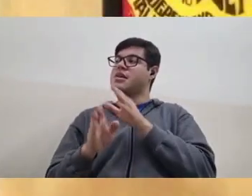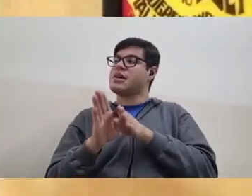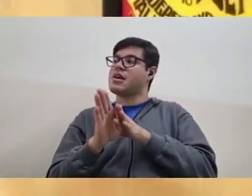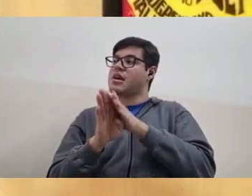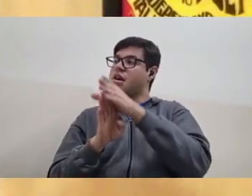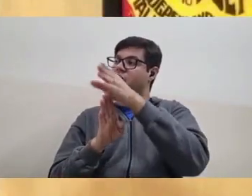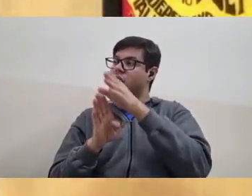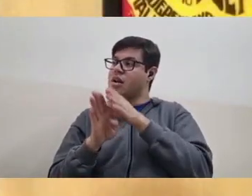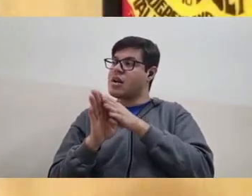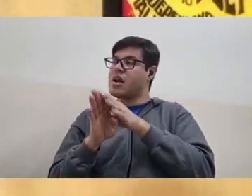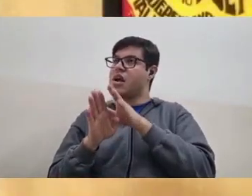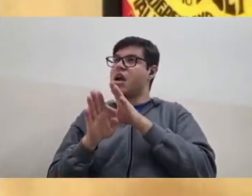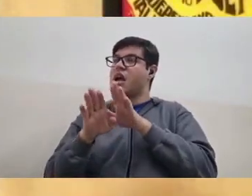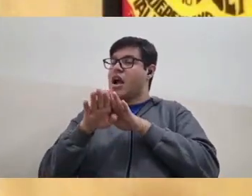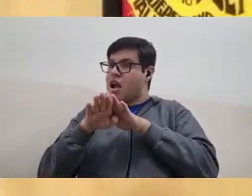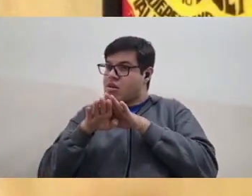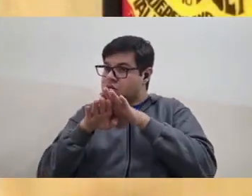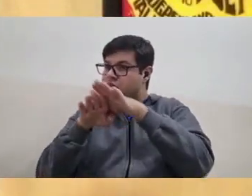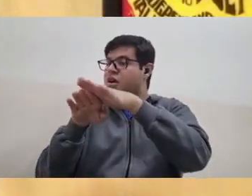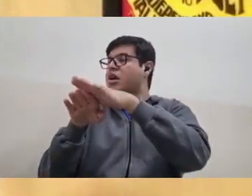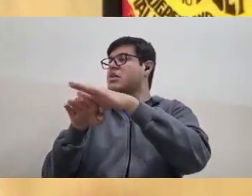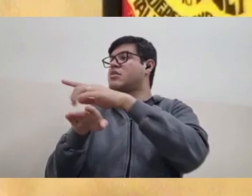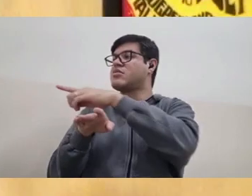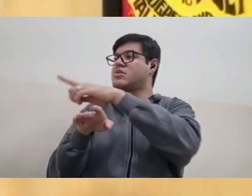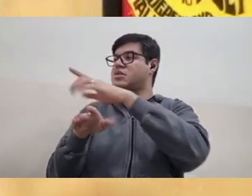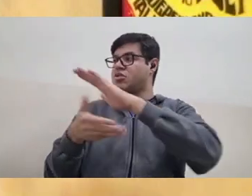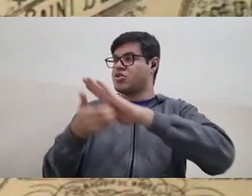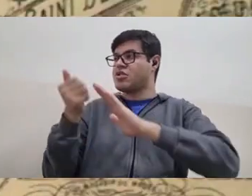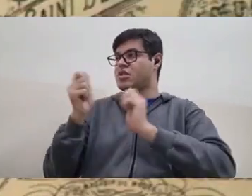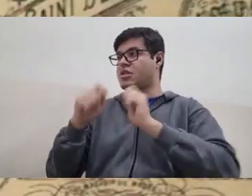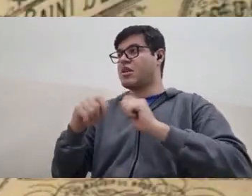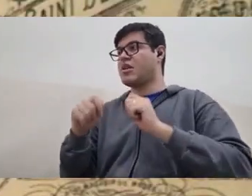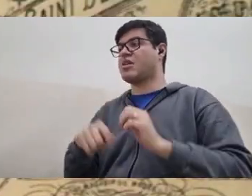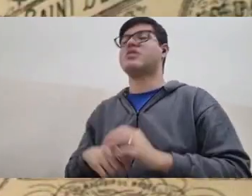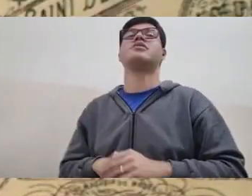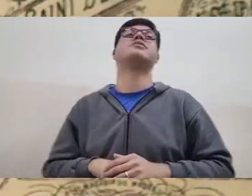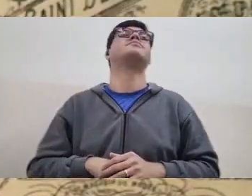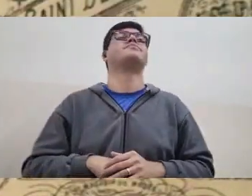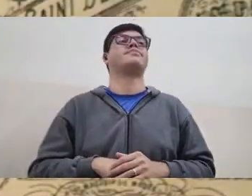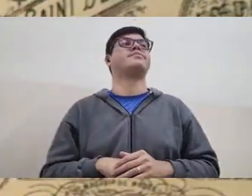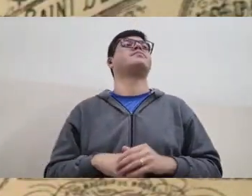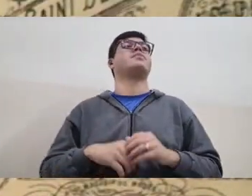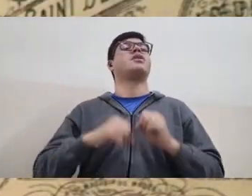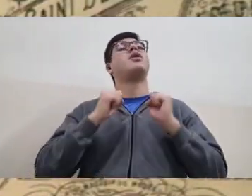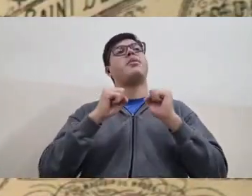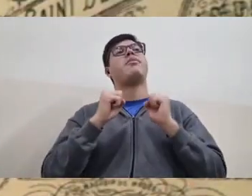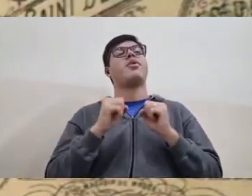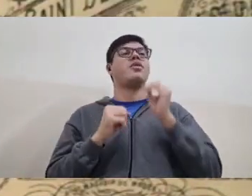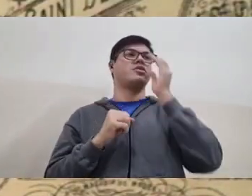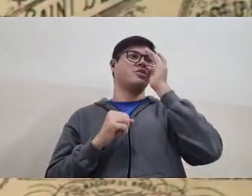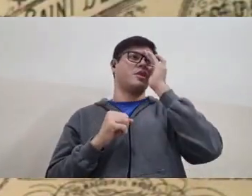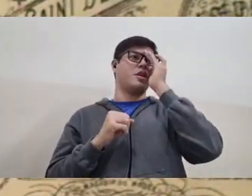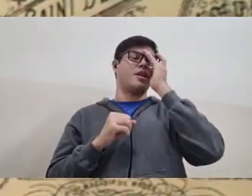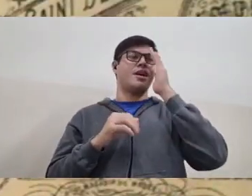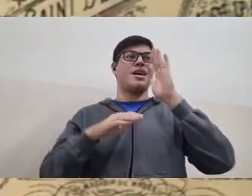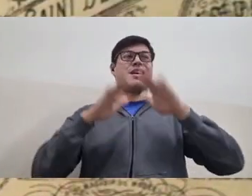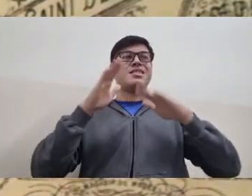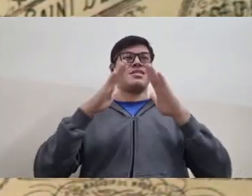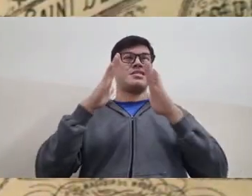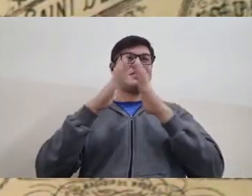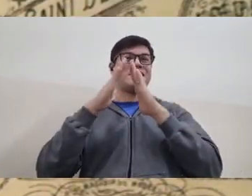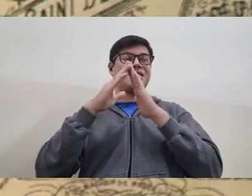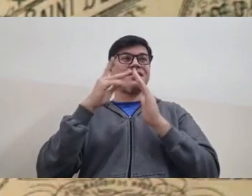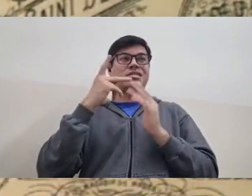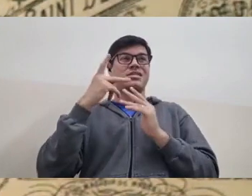sem muita burocracia? A gente precisa informar o proprietário, né? Porque, querendo ou não, a calçada